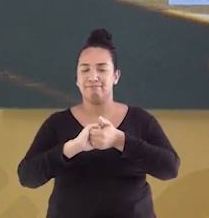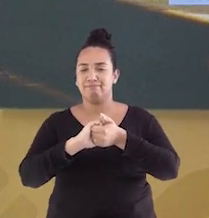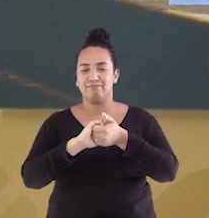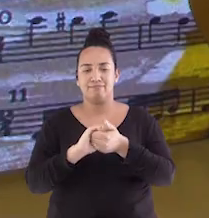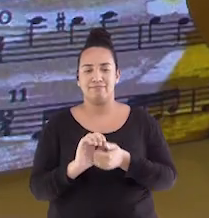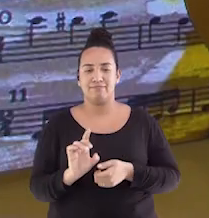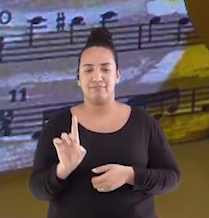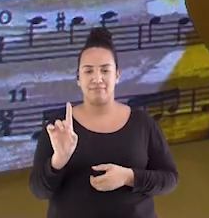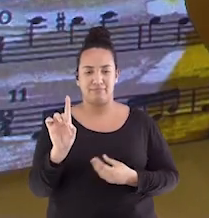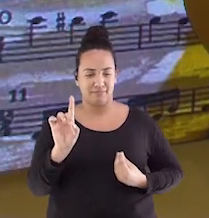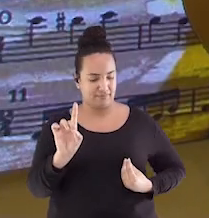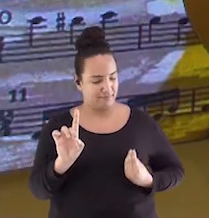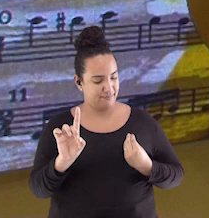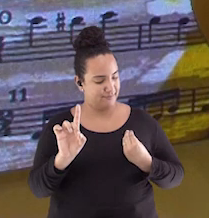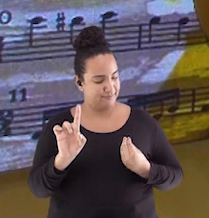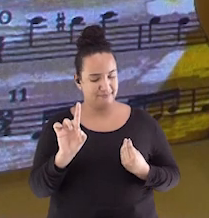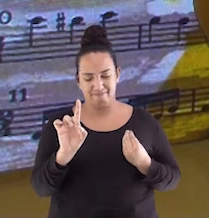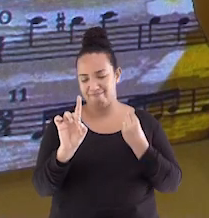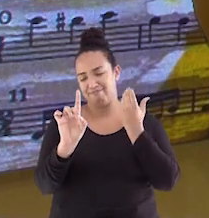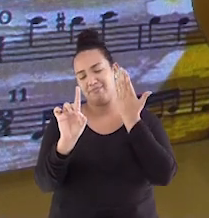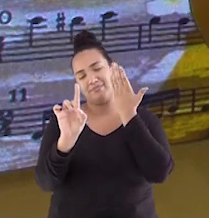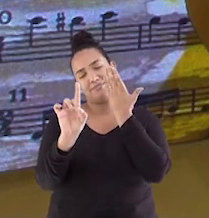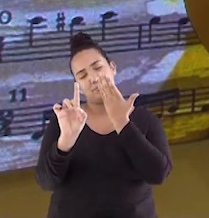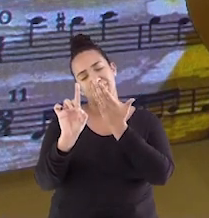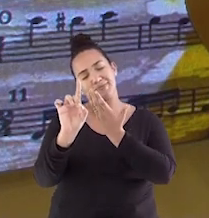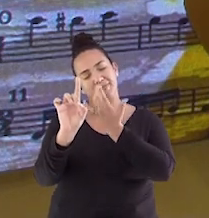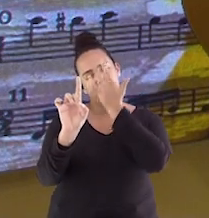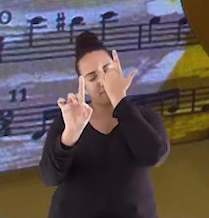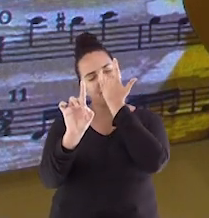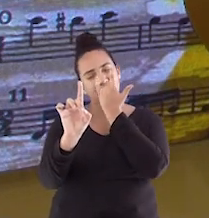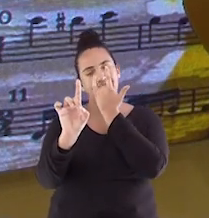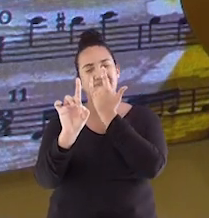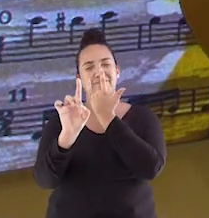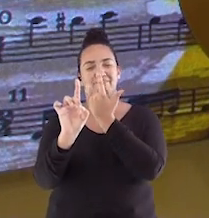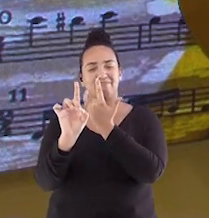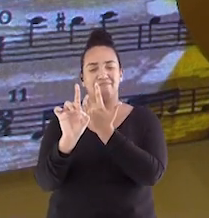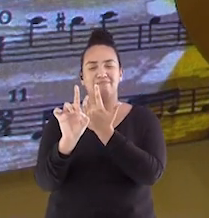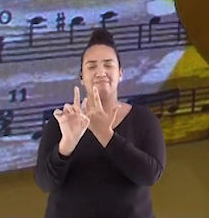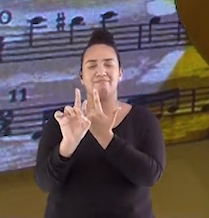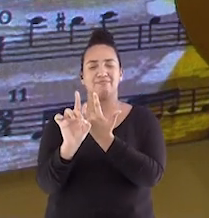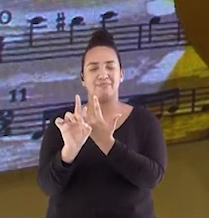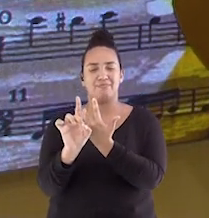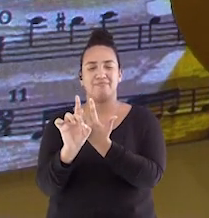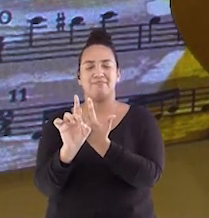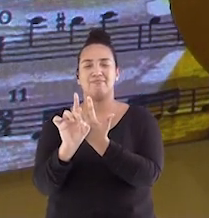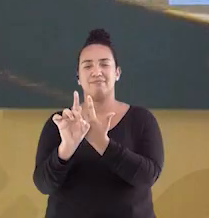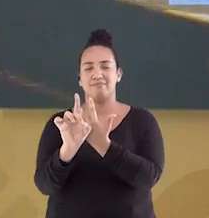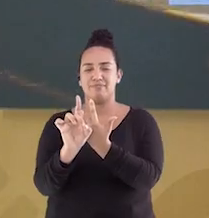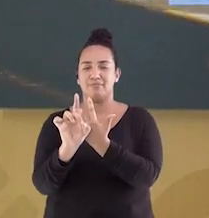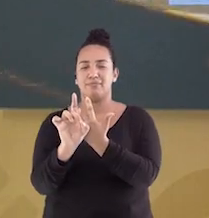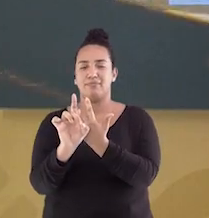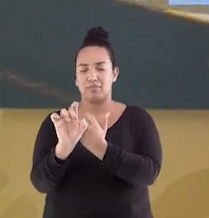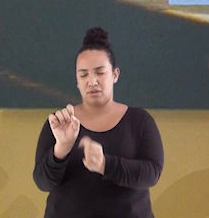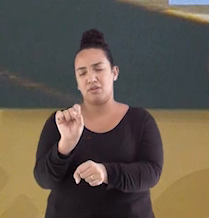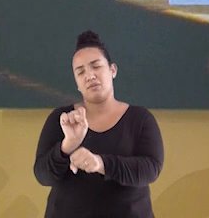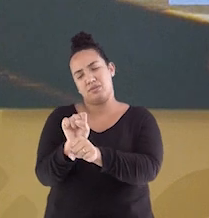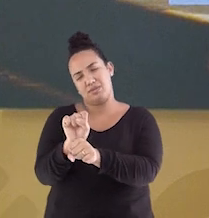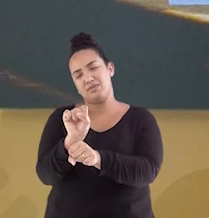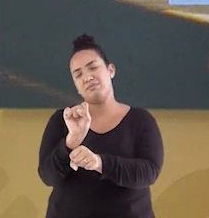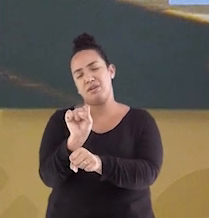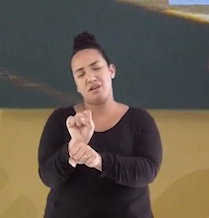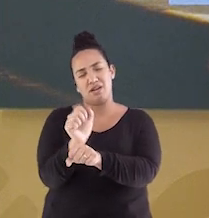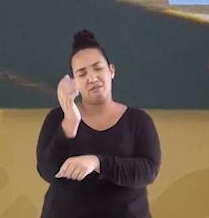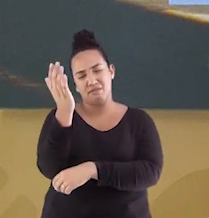Dou a vida por essa paixão. Te espero sim, não vou deixar